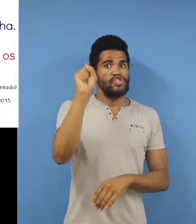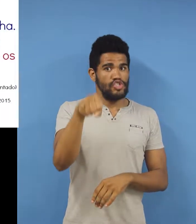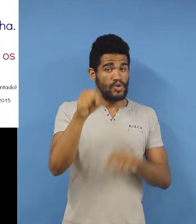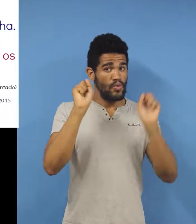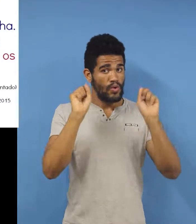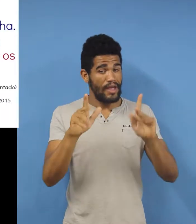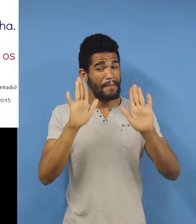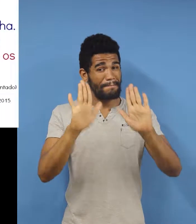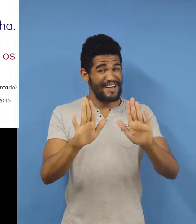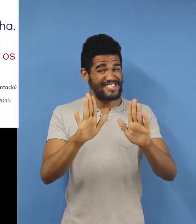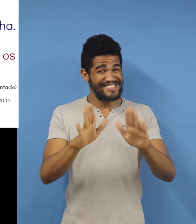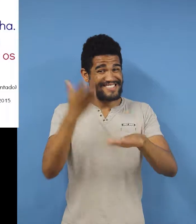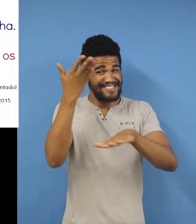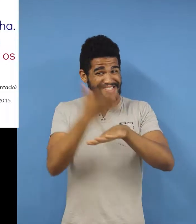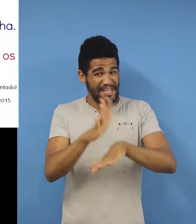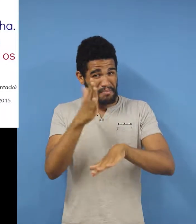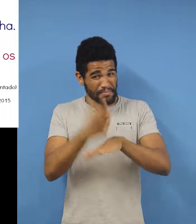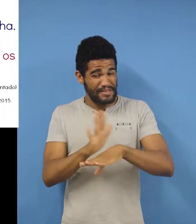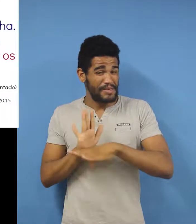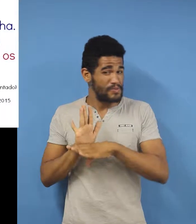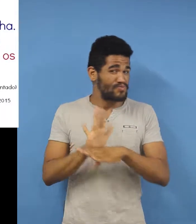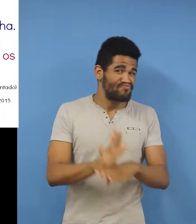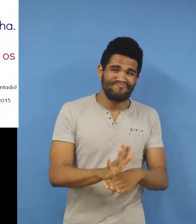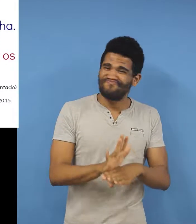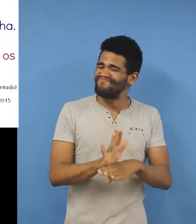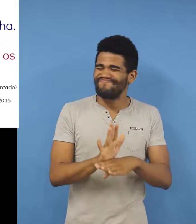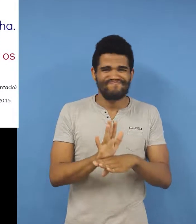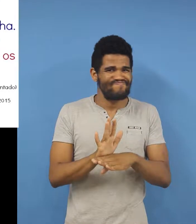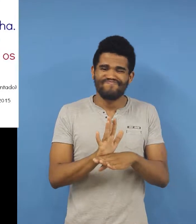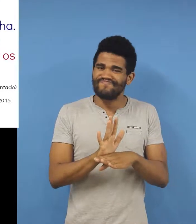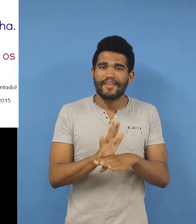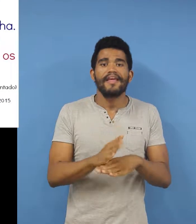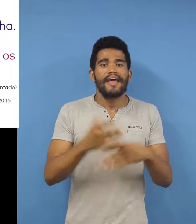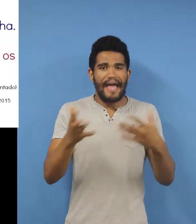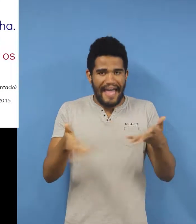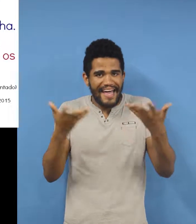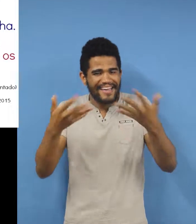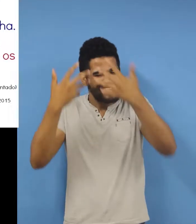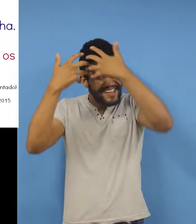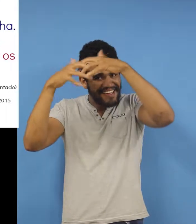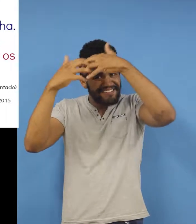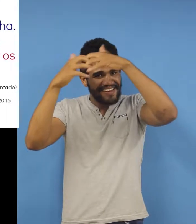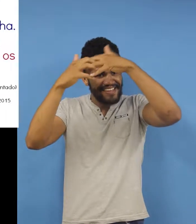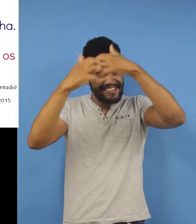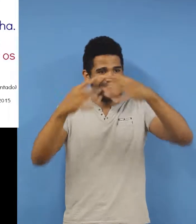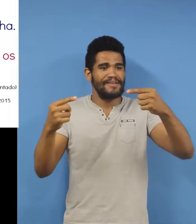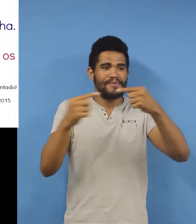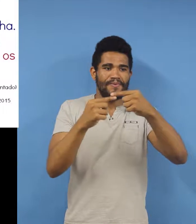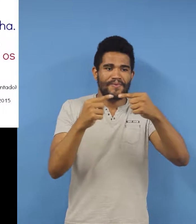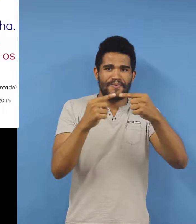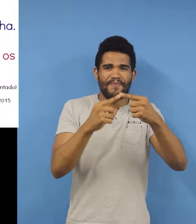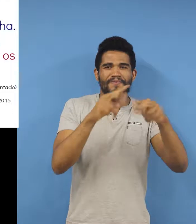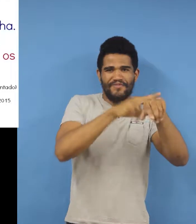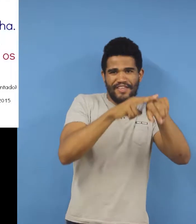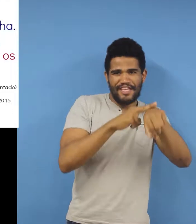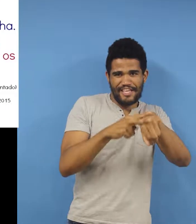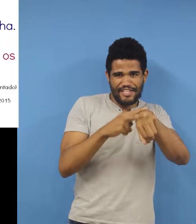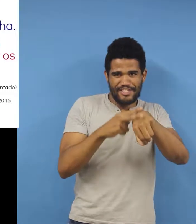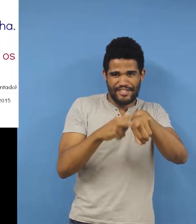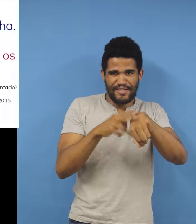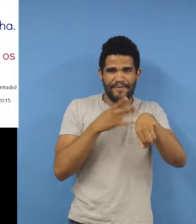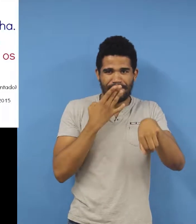a existência desses mecanismos é de suma importância, mas suas ações não estão sendo satisfatórias. Ela